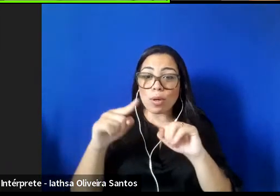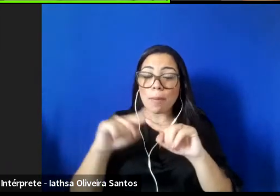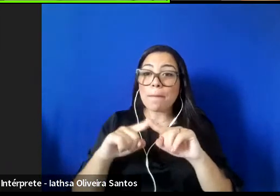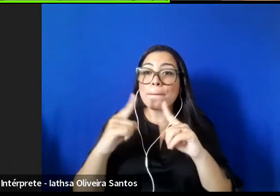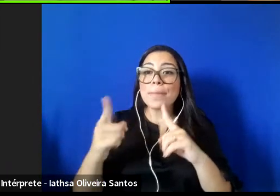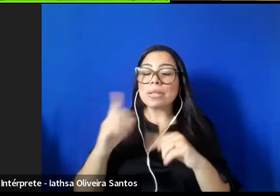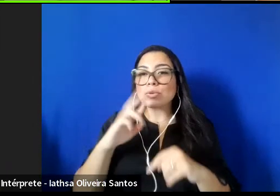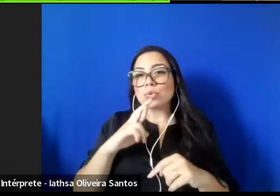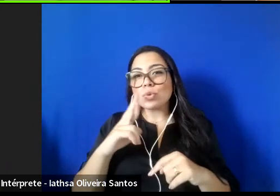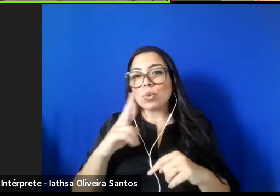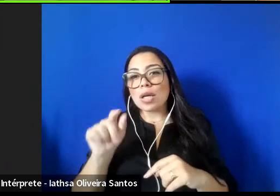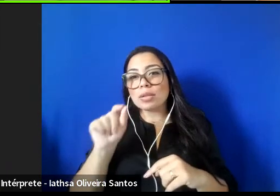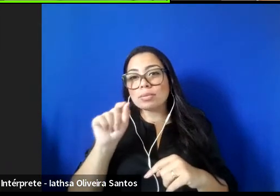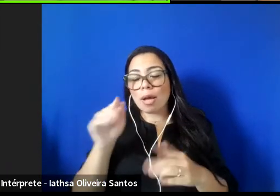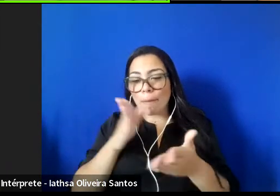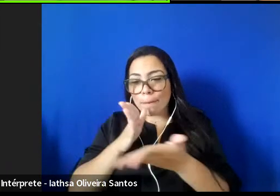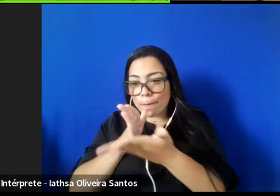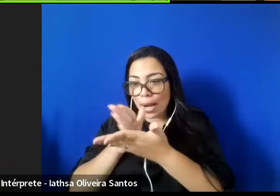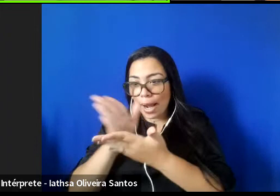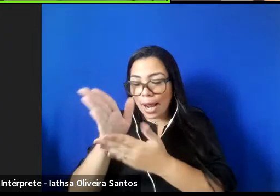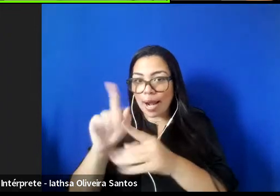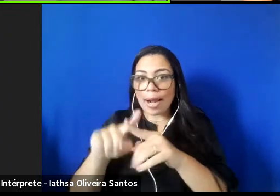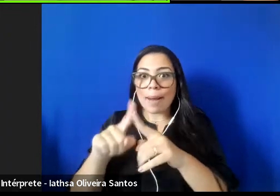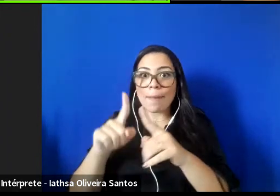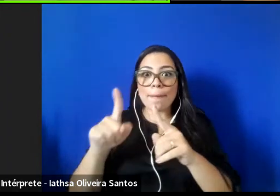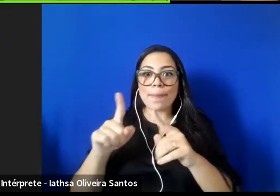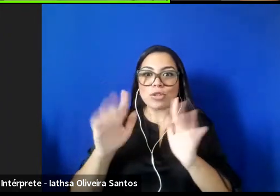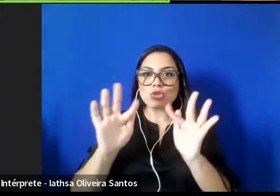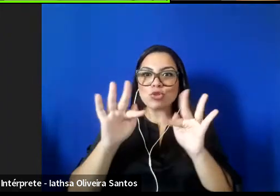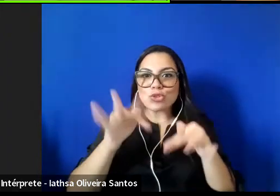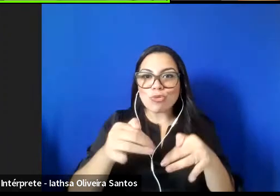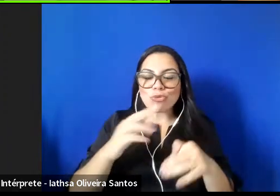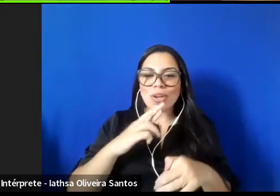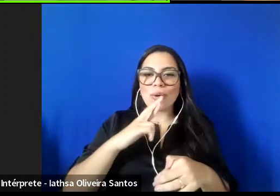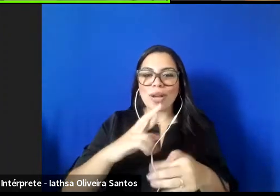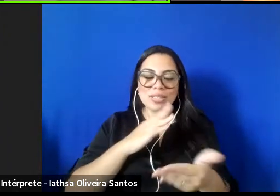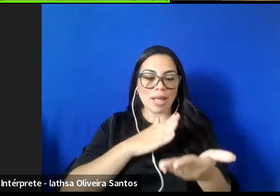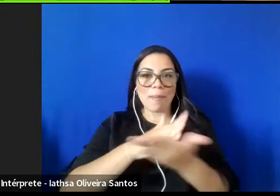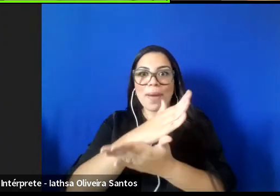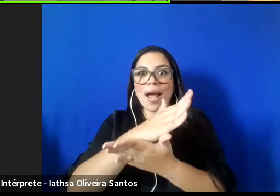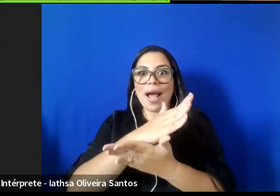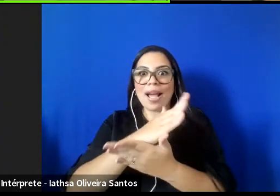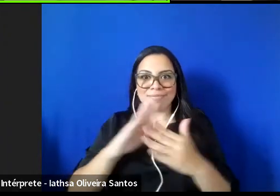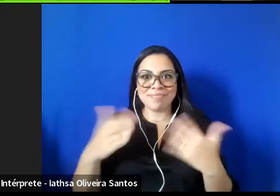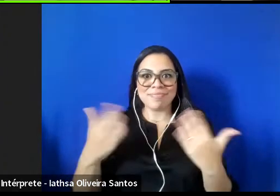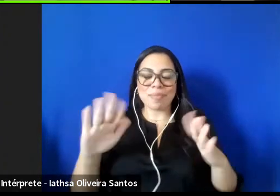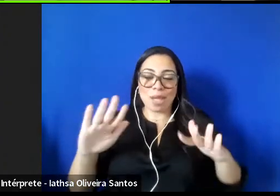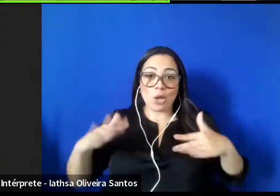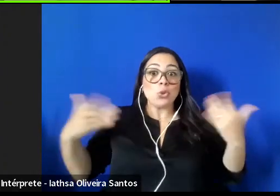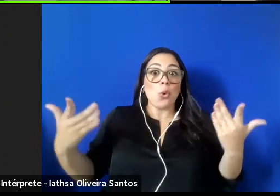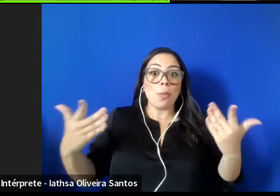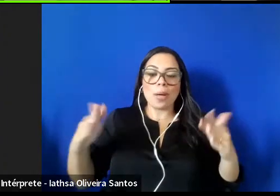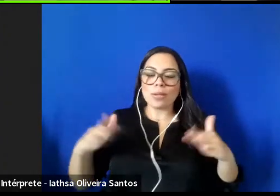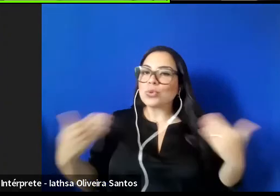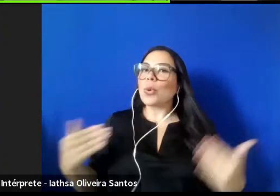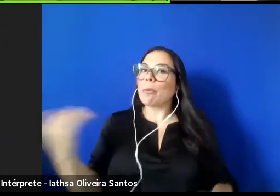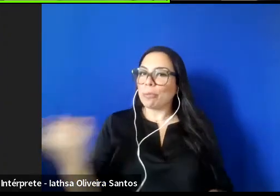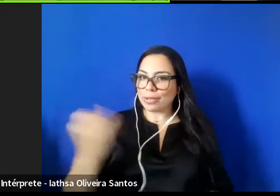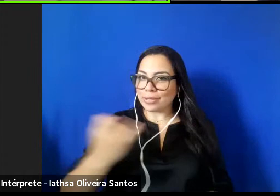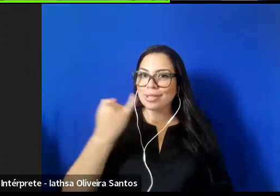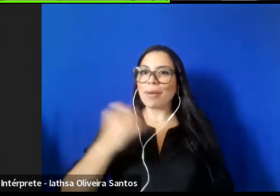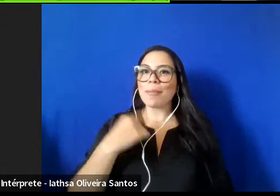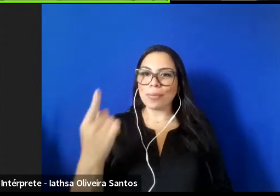vai para um determinado caminho e ele nos surpreende. Essa surpresa ela é sempre muito importante. Como